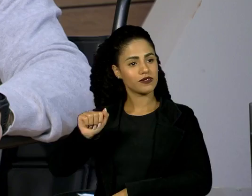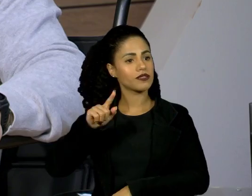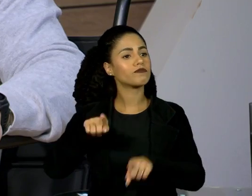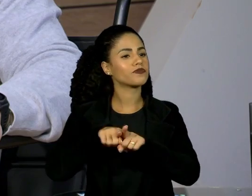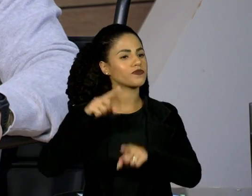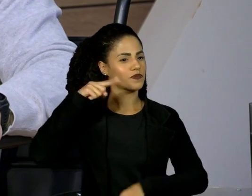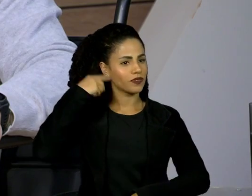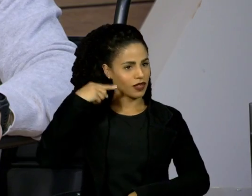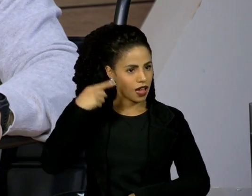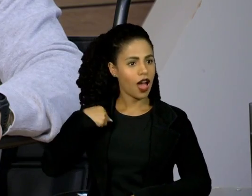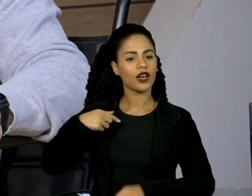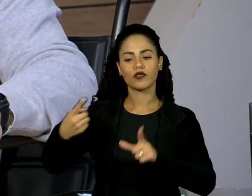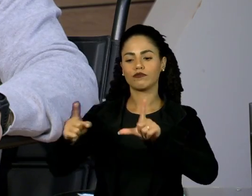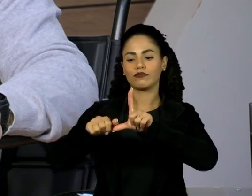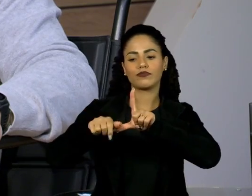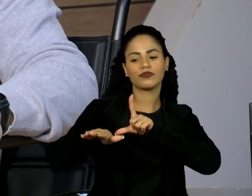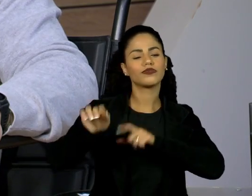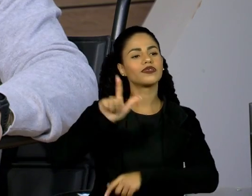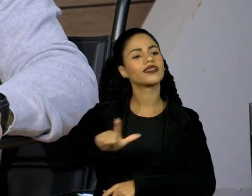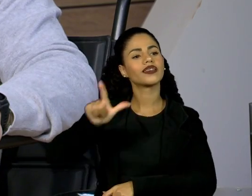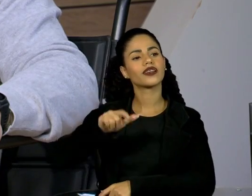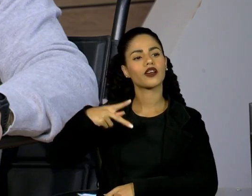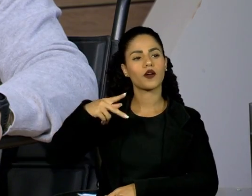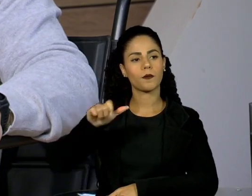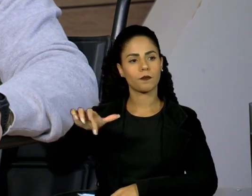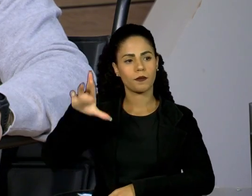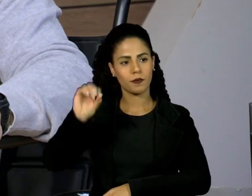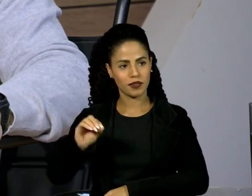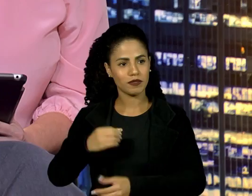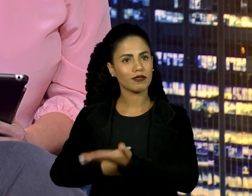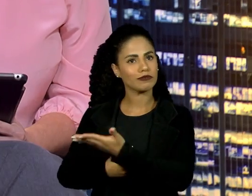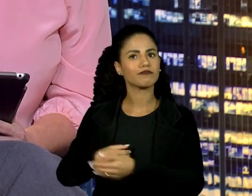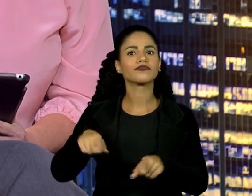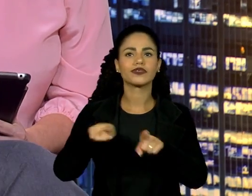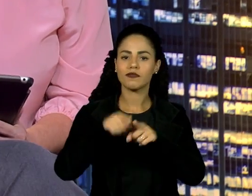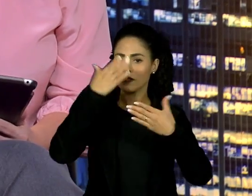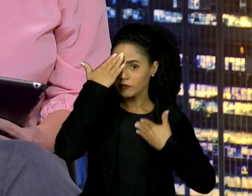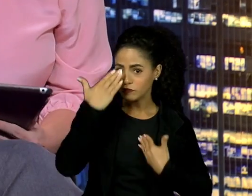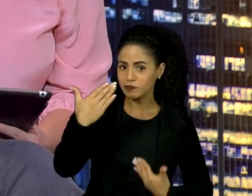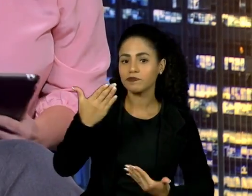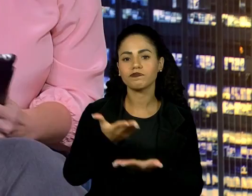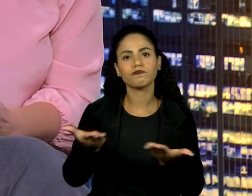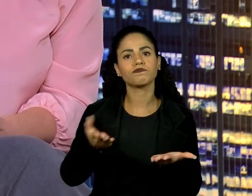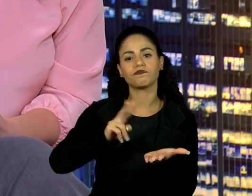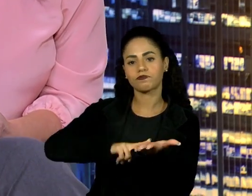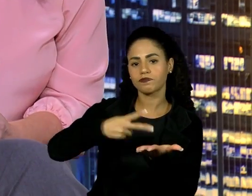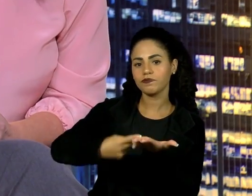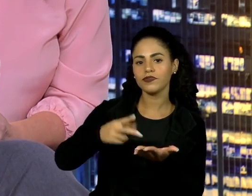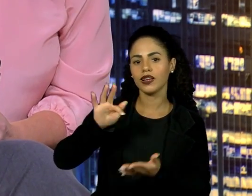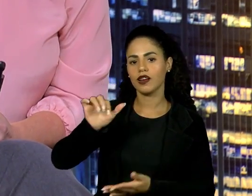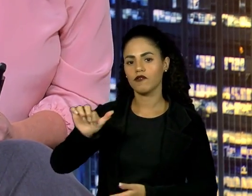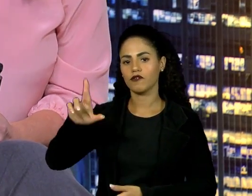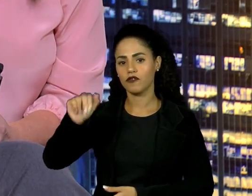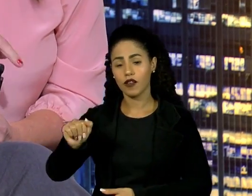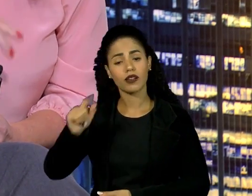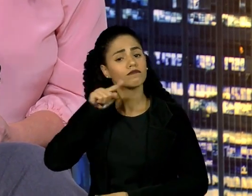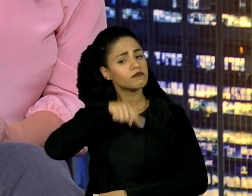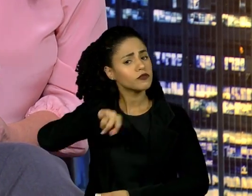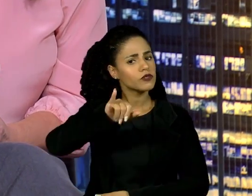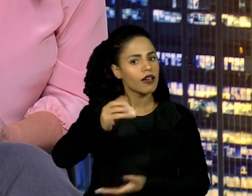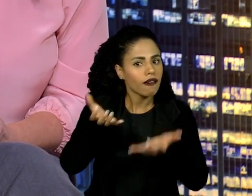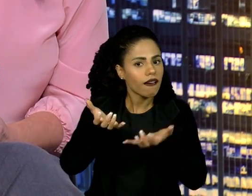do advogado e influenciador literário, o Pedro Pacífico. Nosso agradecimento ainda à tradutora Flora Thompson-Devô. E se você